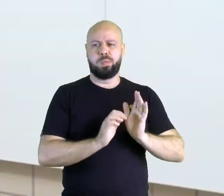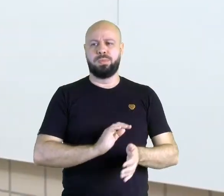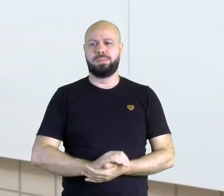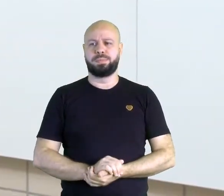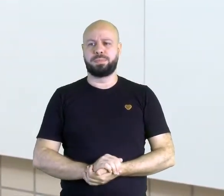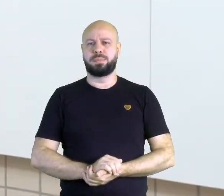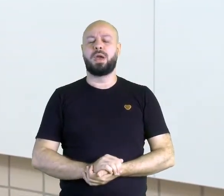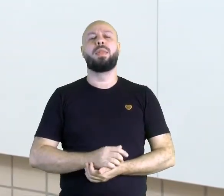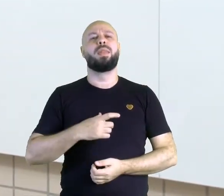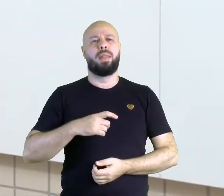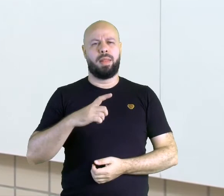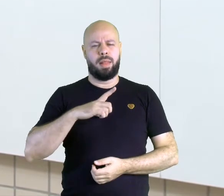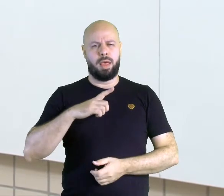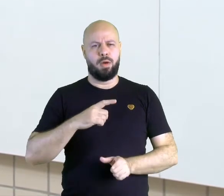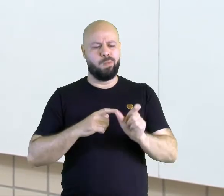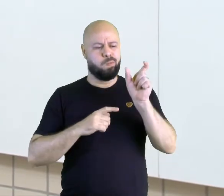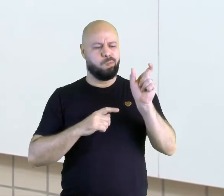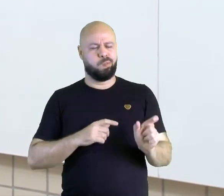o sujeito